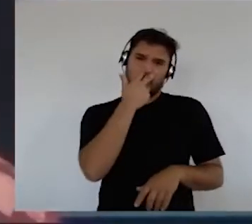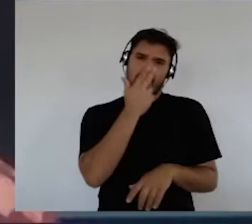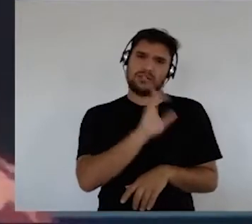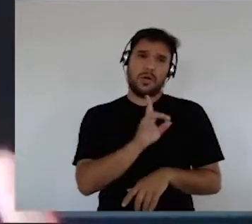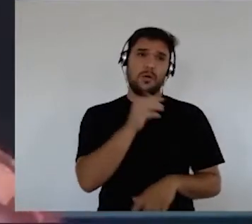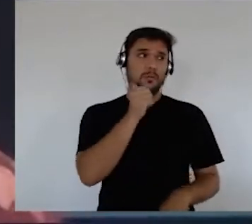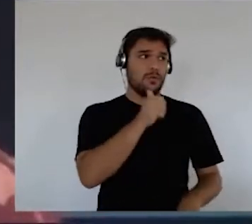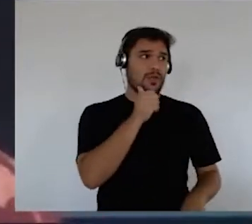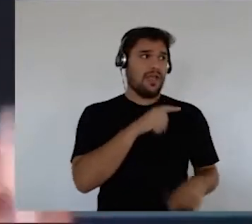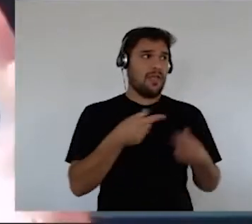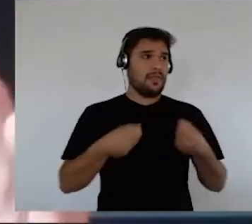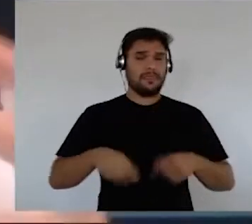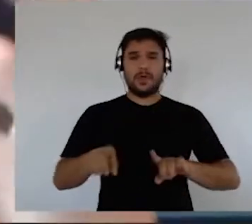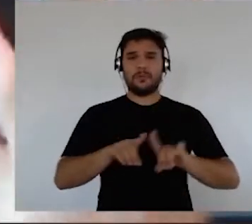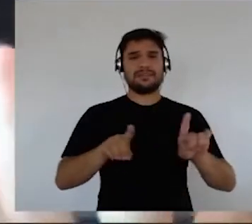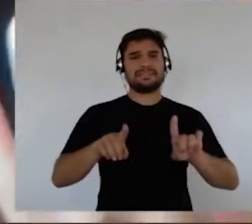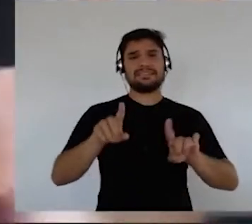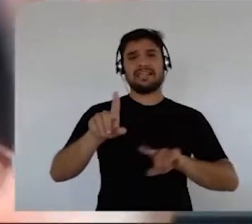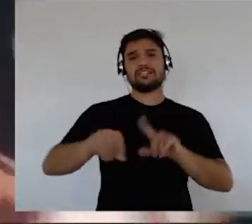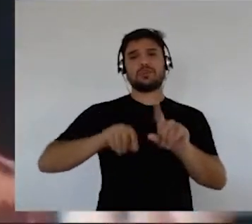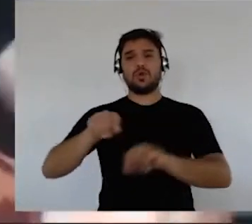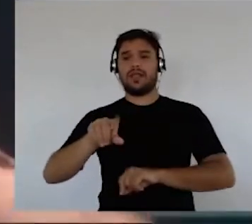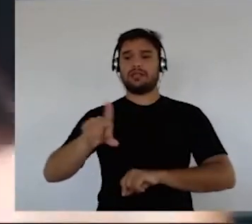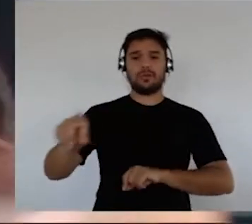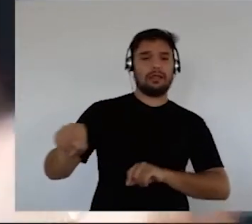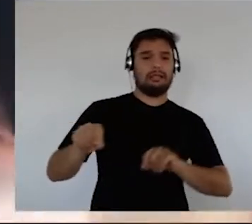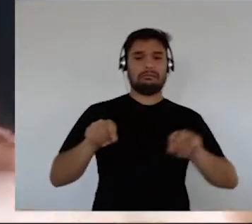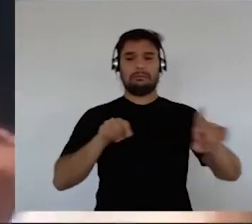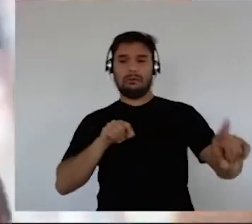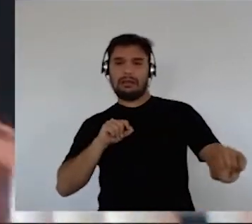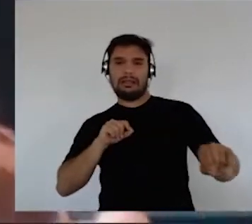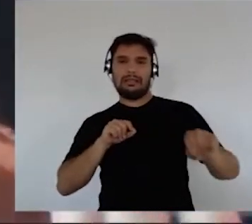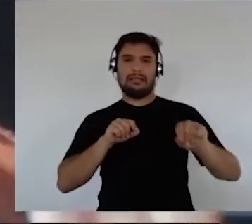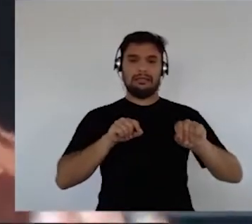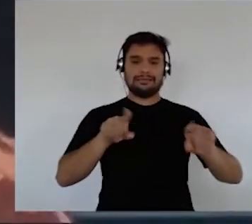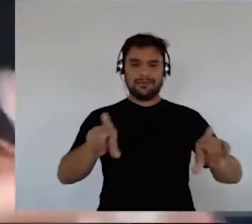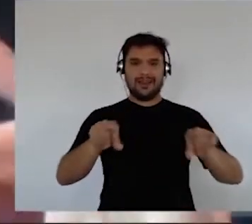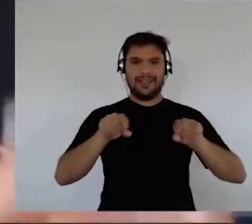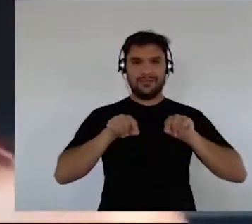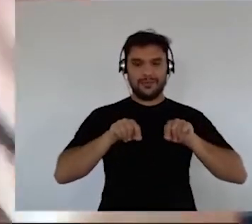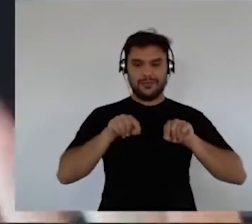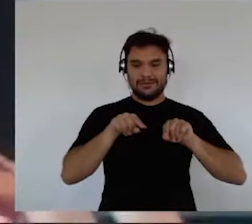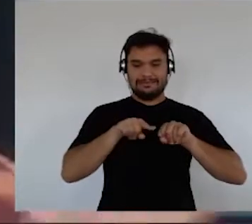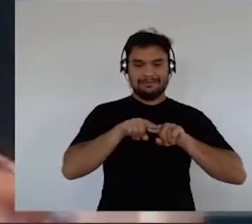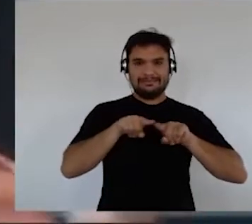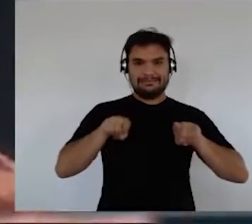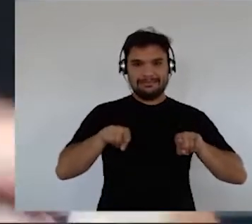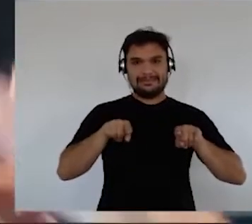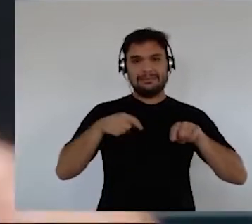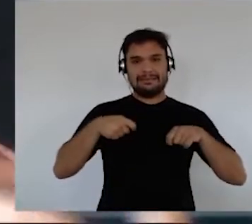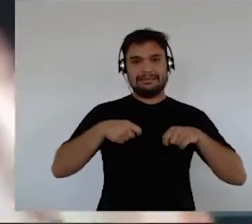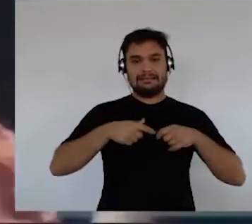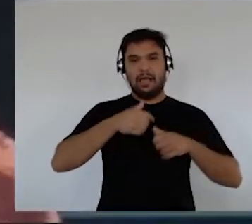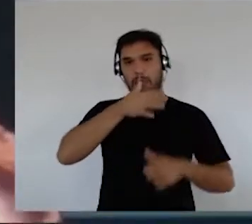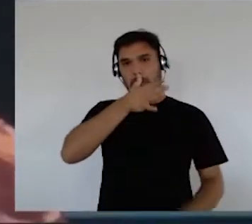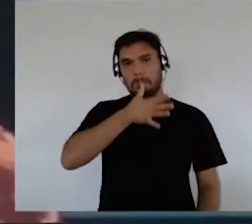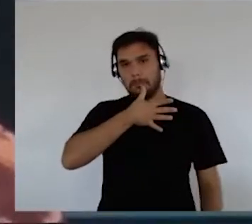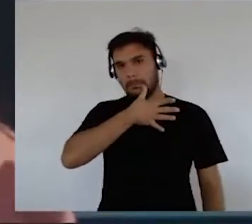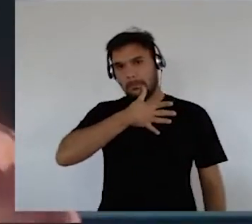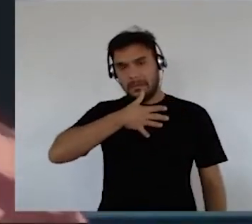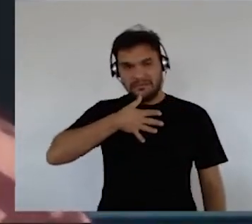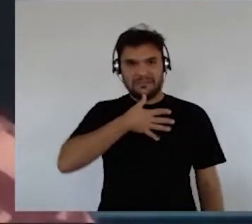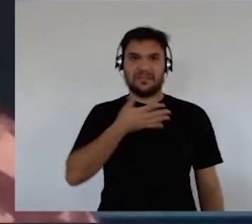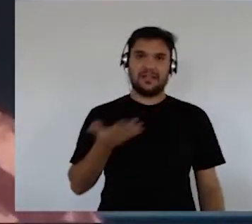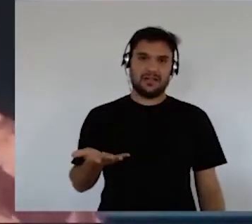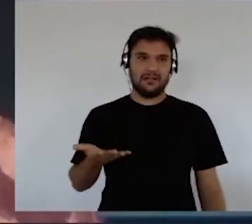As mulheres não precisam escolher uma coisa ou outra, e se escolherem as duas, terem que se sacrificar no nível que